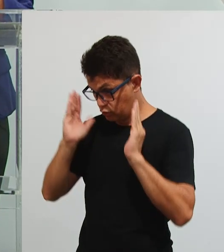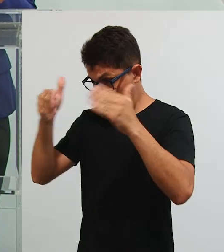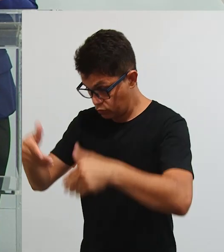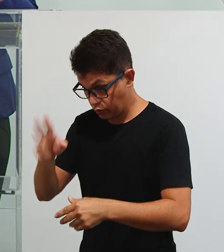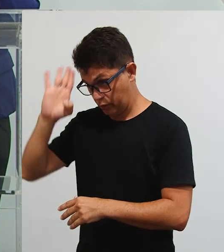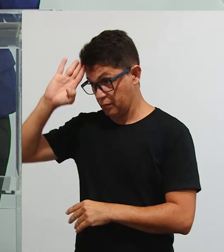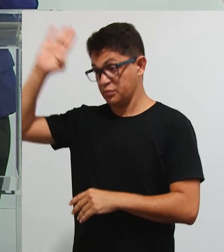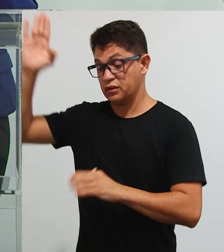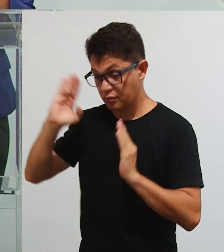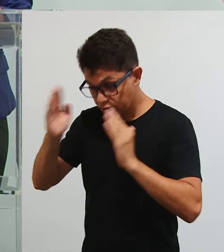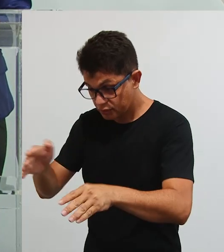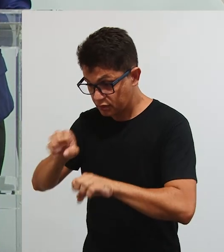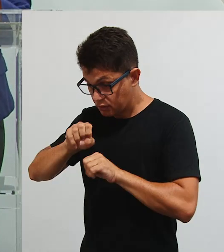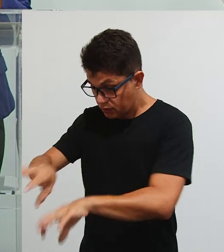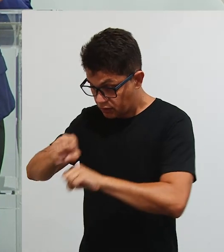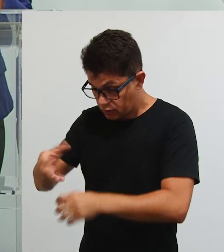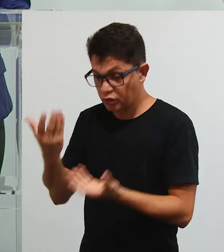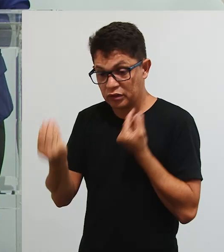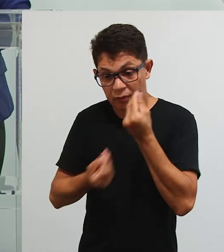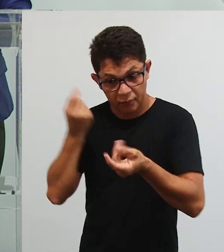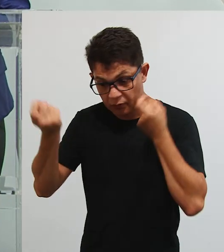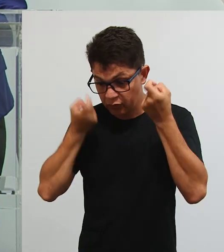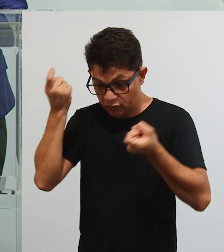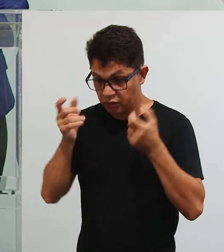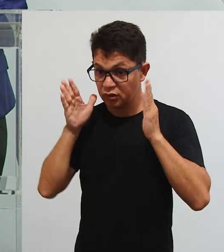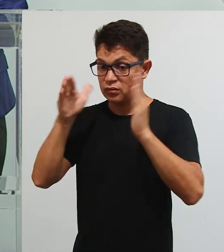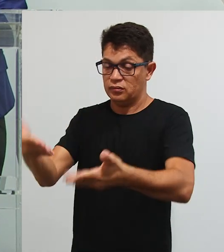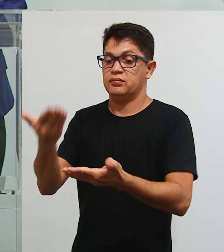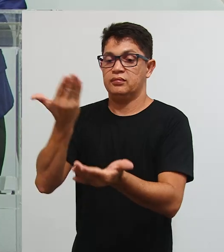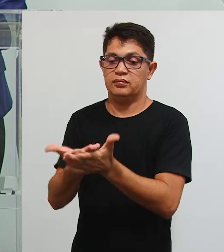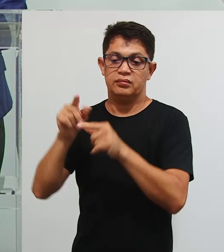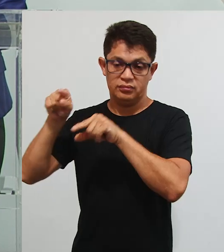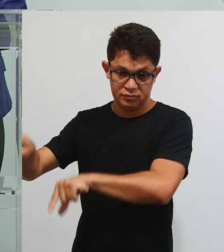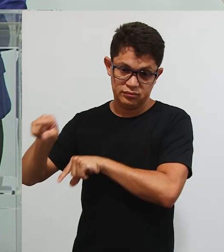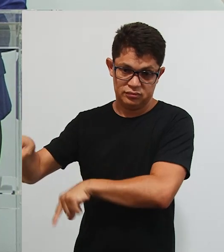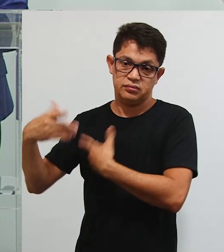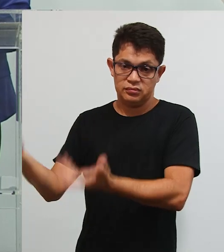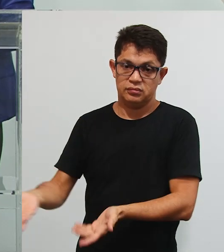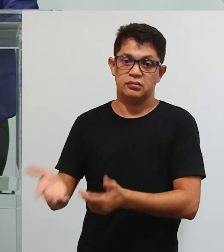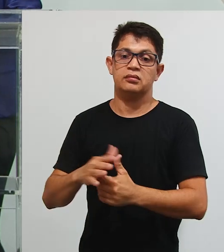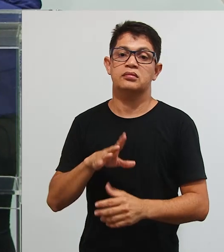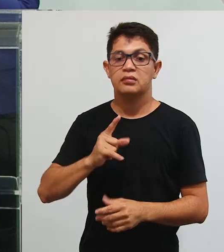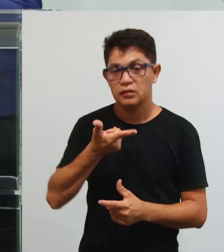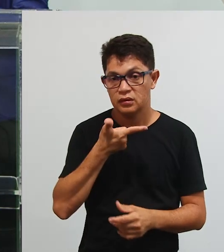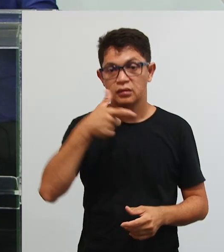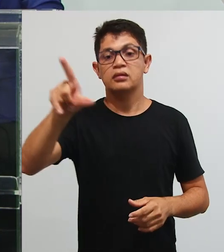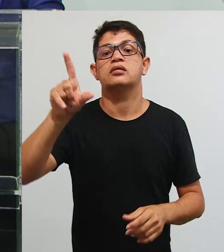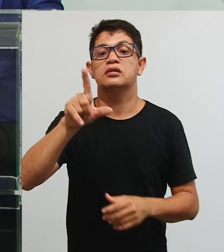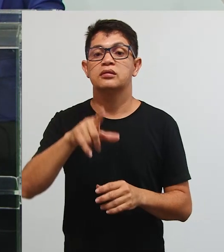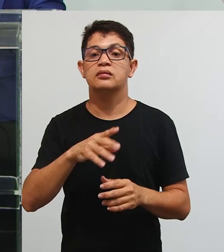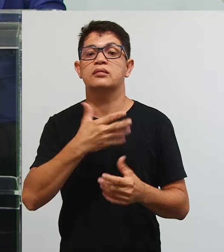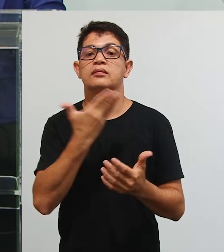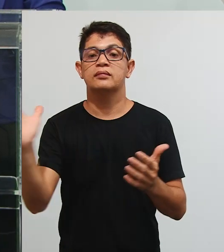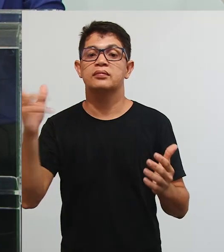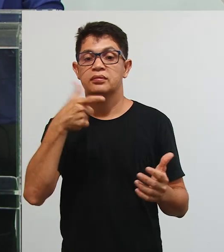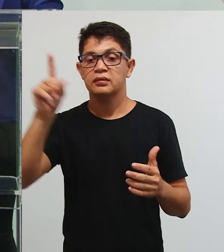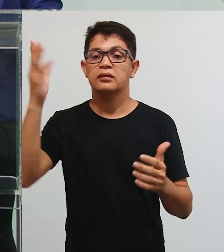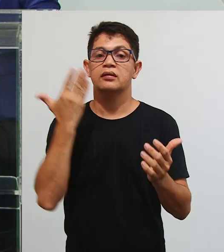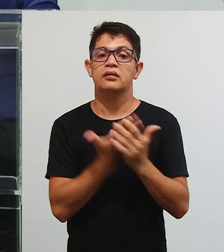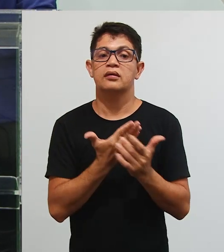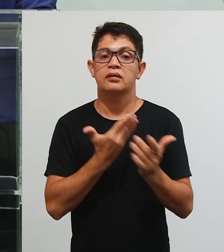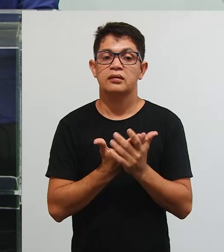aluno, sempre o aprendizado e o desenvolvimento do aluno e da aluna, certo? Voltando aqui, nós vamos para o